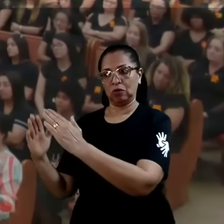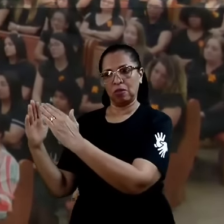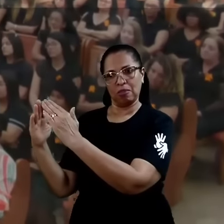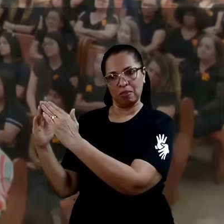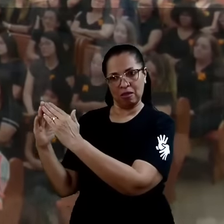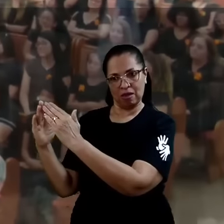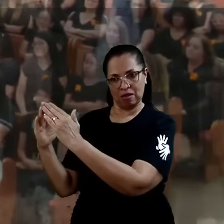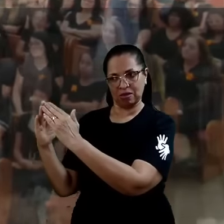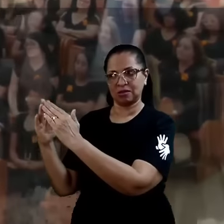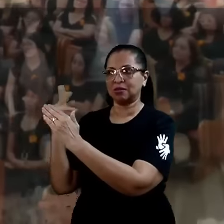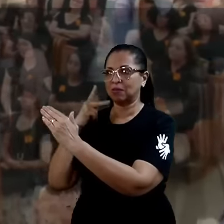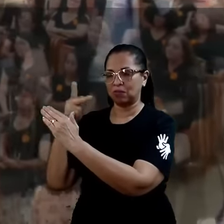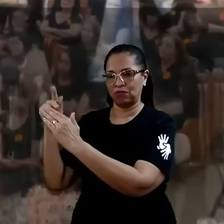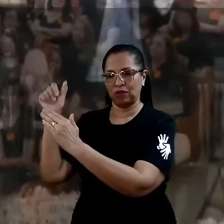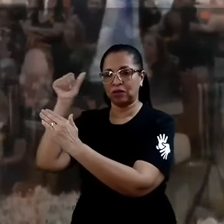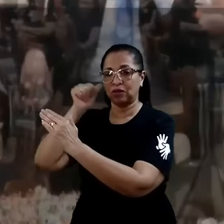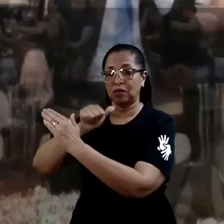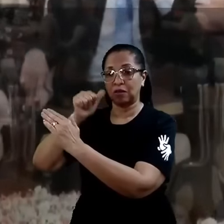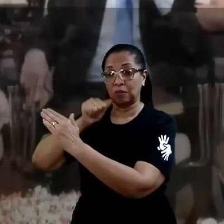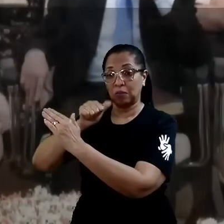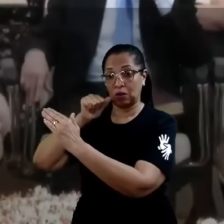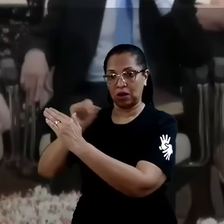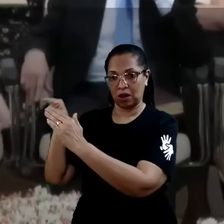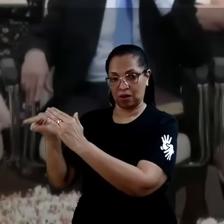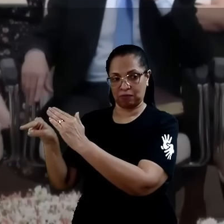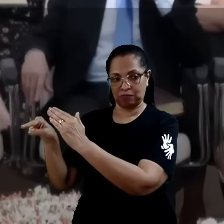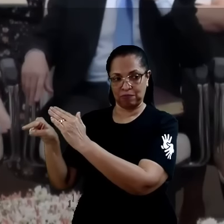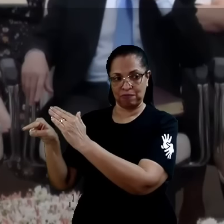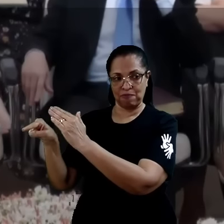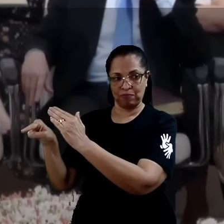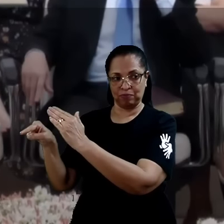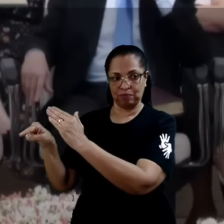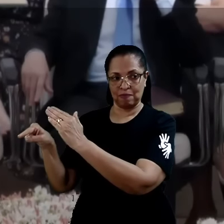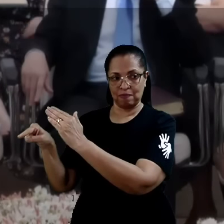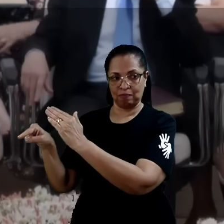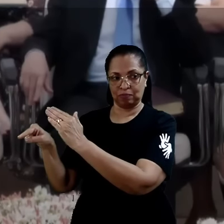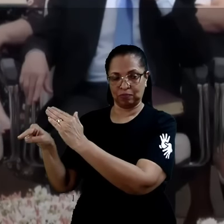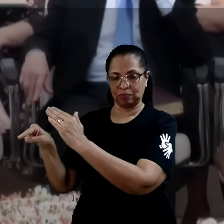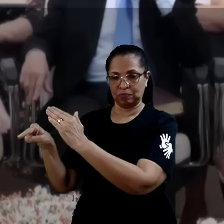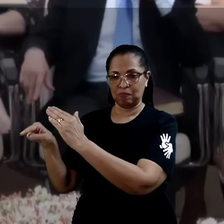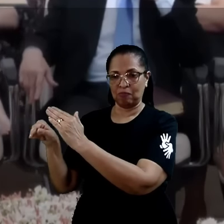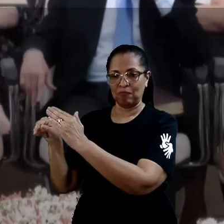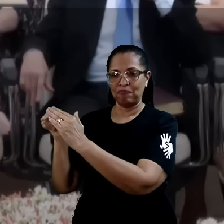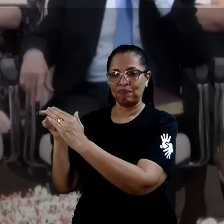berço e eu vejo notas musicais penduradas como